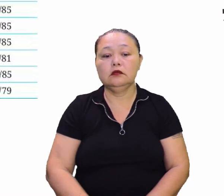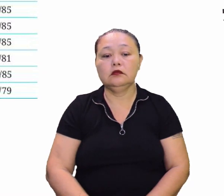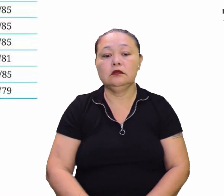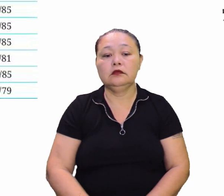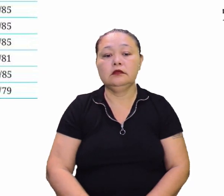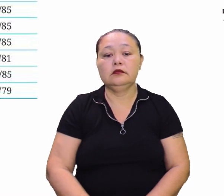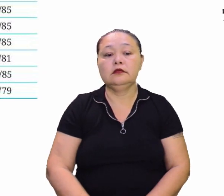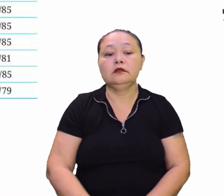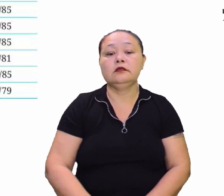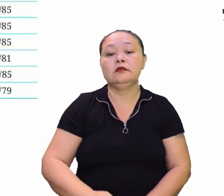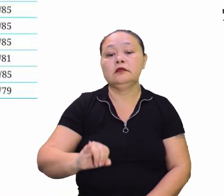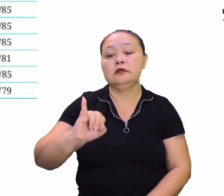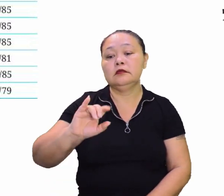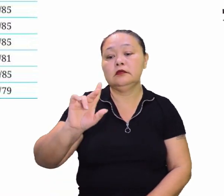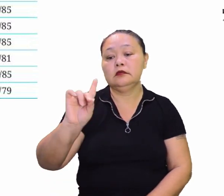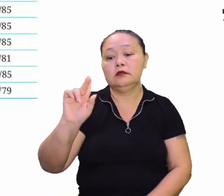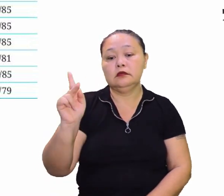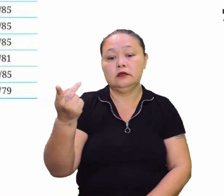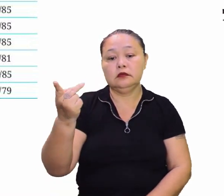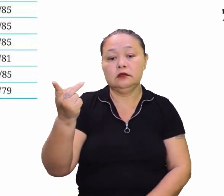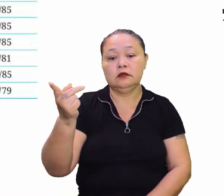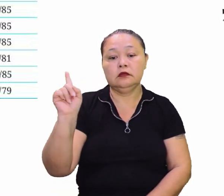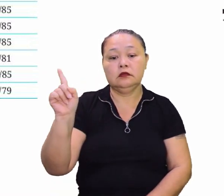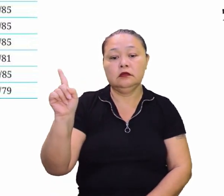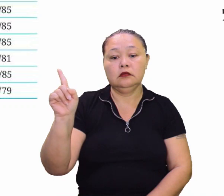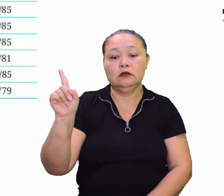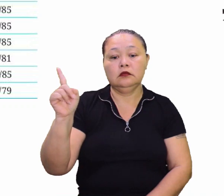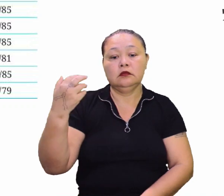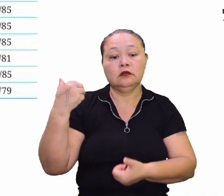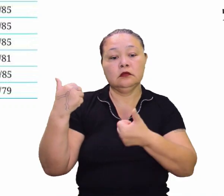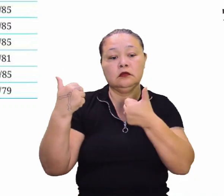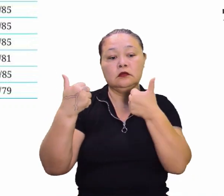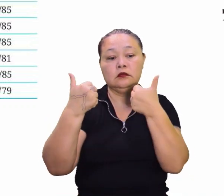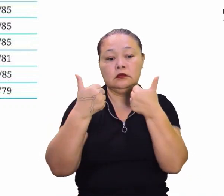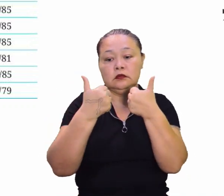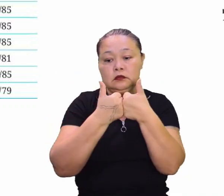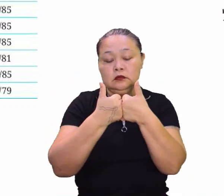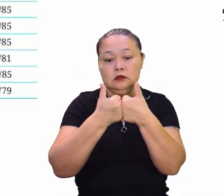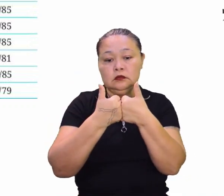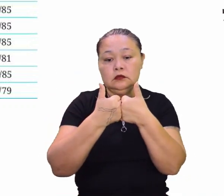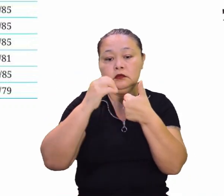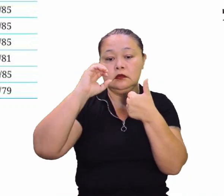O IDH deles, da Singapura, olha só o IDH deles.